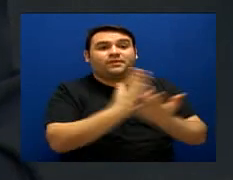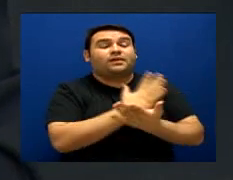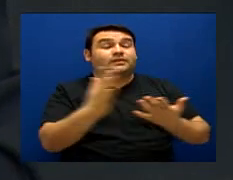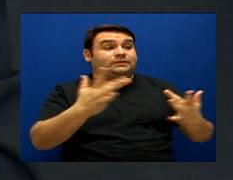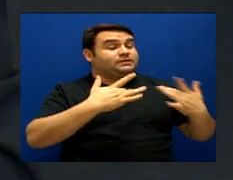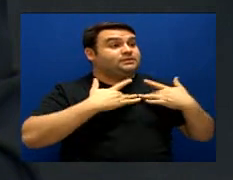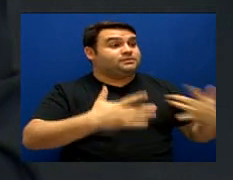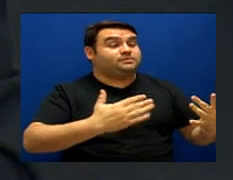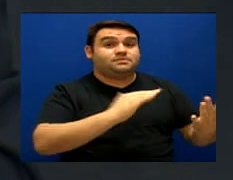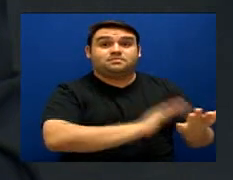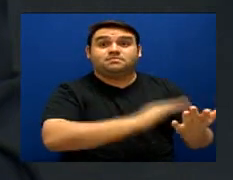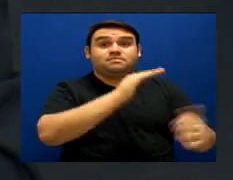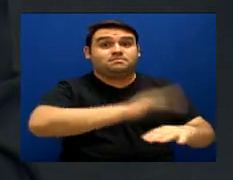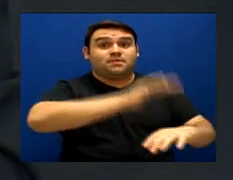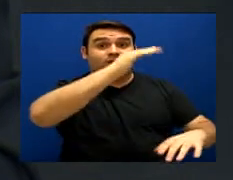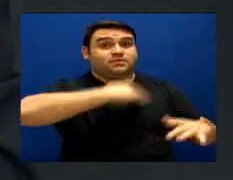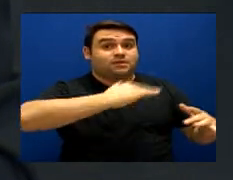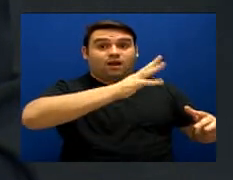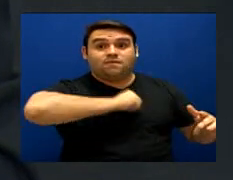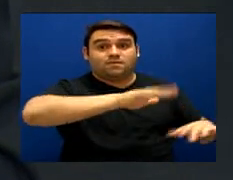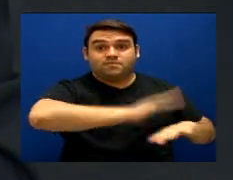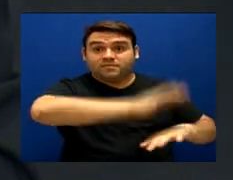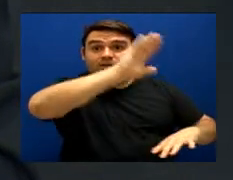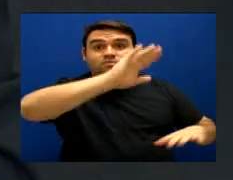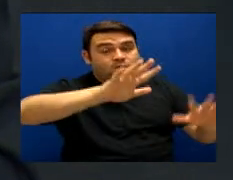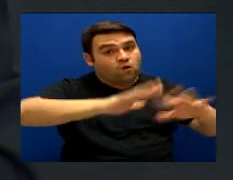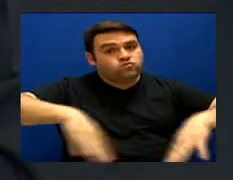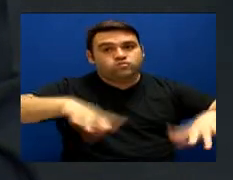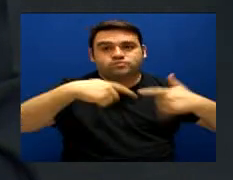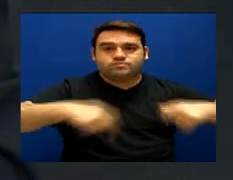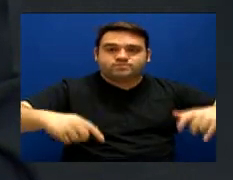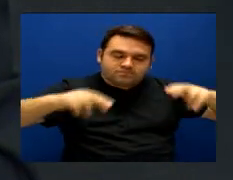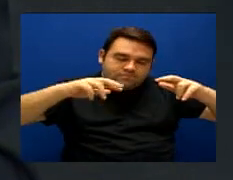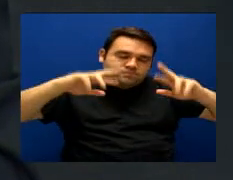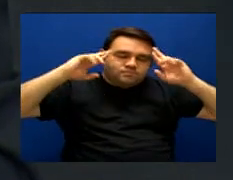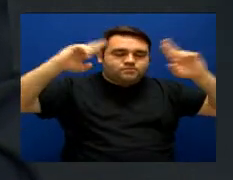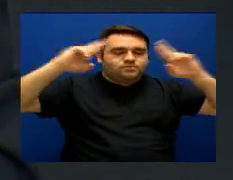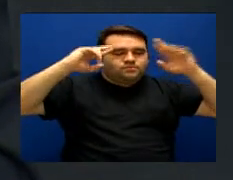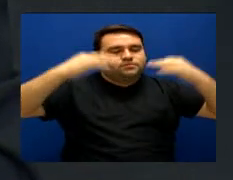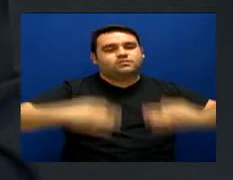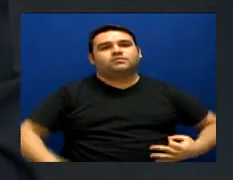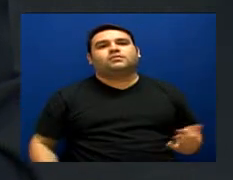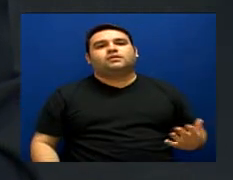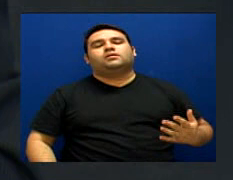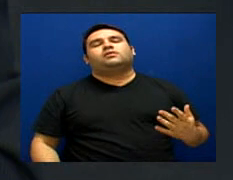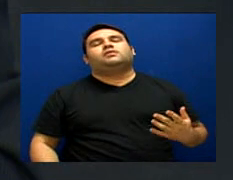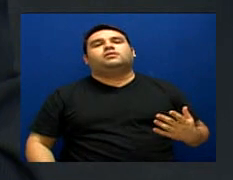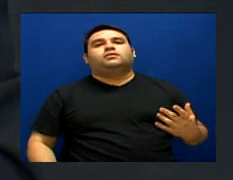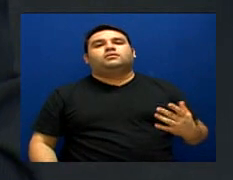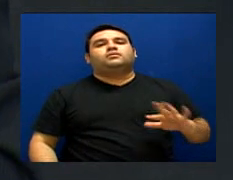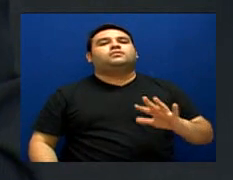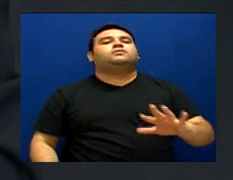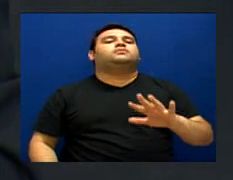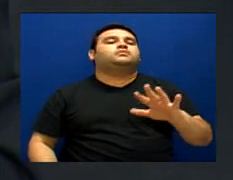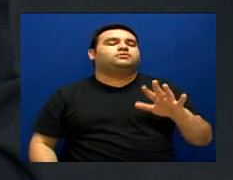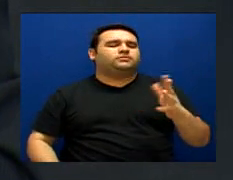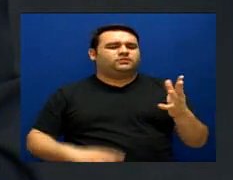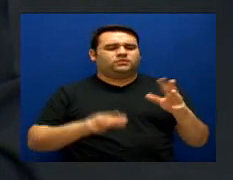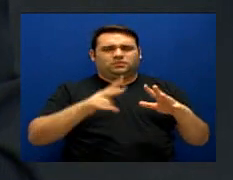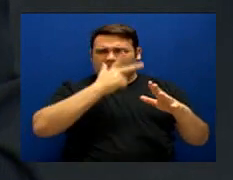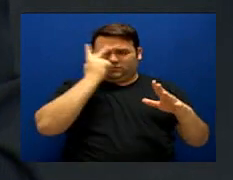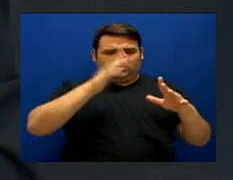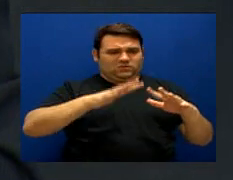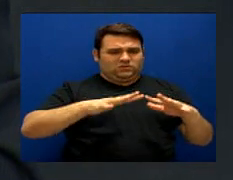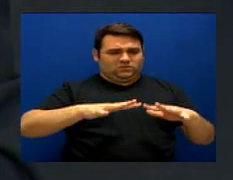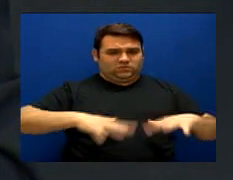dedicam demasiadamente à causa mesmo. Mas todas têm que ser respeitadas e valorizadas. Mas de todas as pessoas